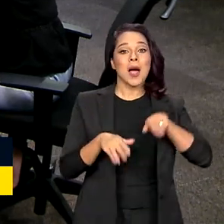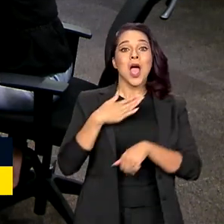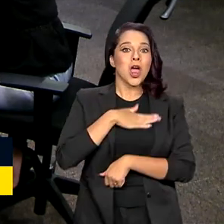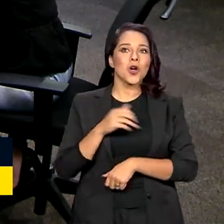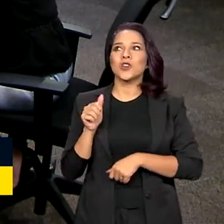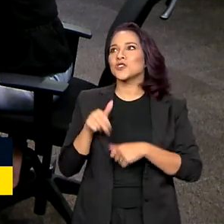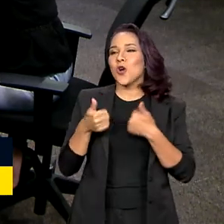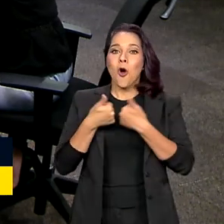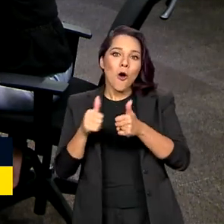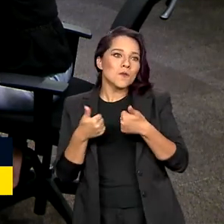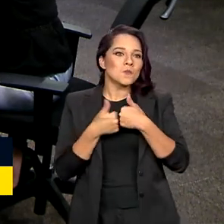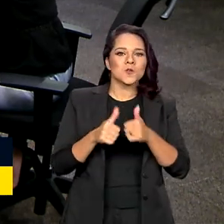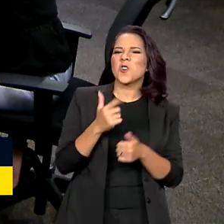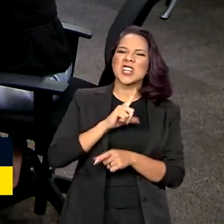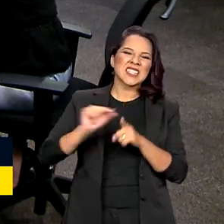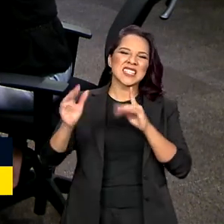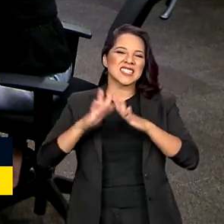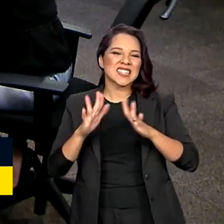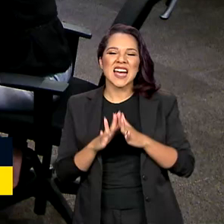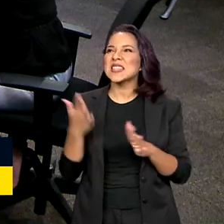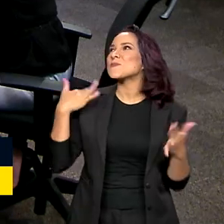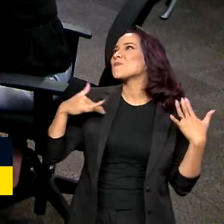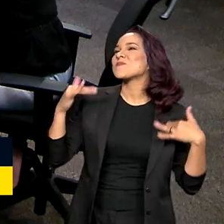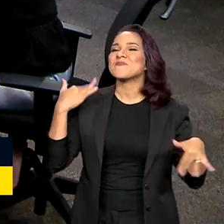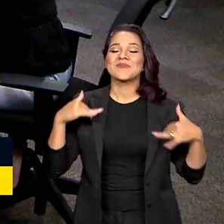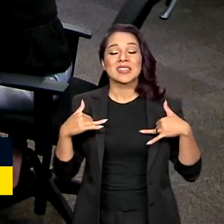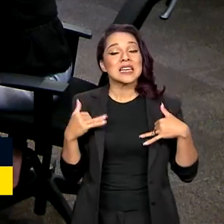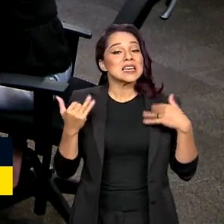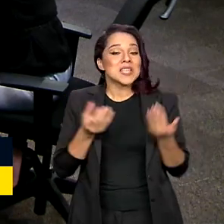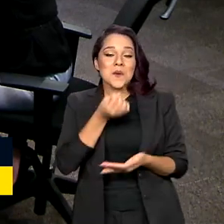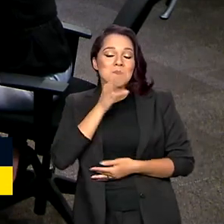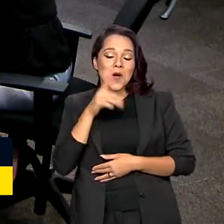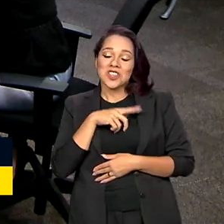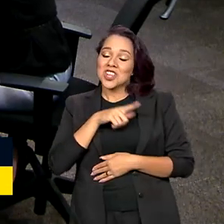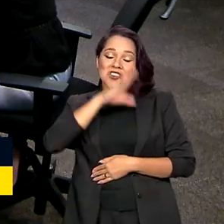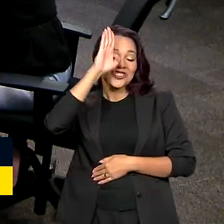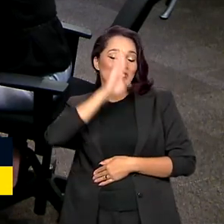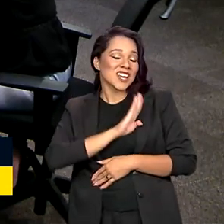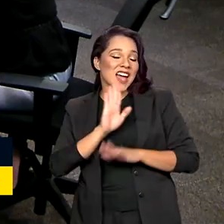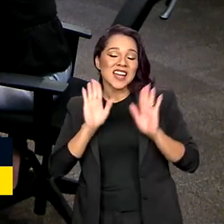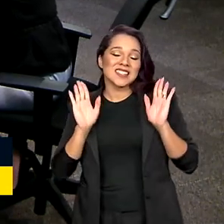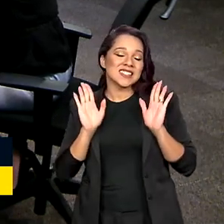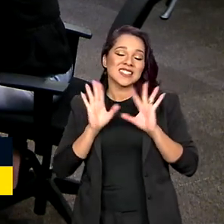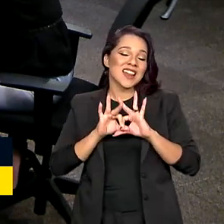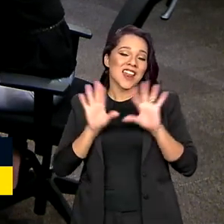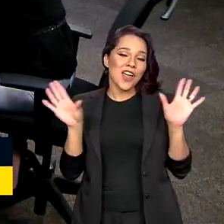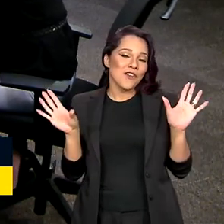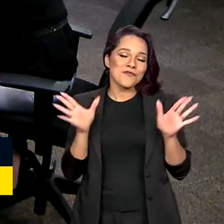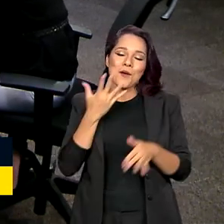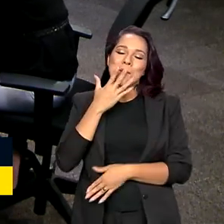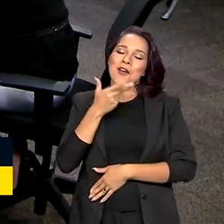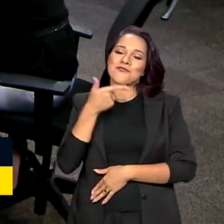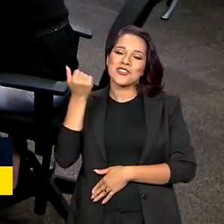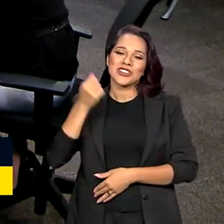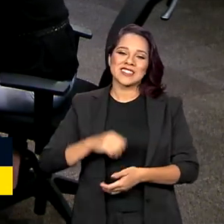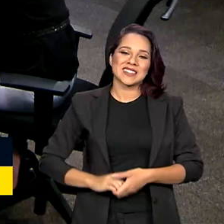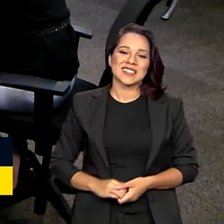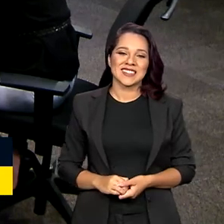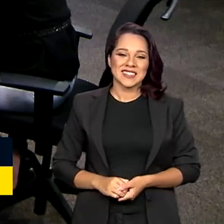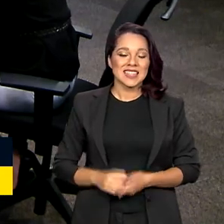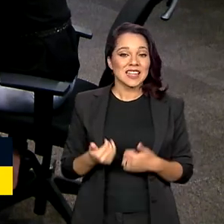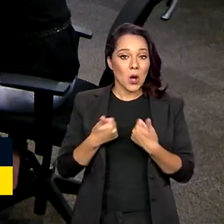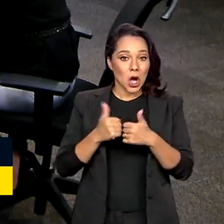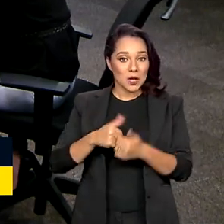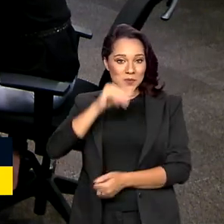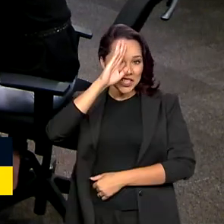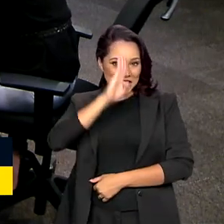muito de andar de ônibus. Eu gosto de sair de casa. Então, eu tenho essa passagem livre, é maravilhoso. A gratuidade do